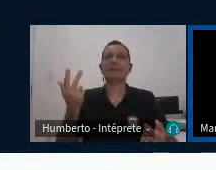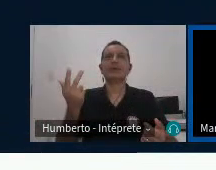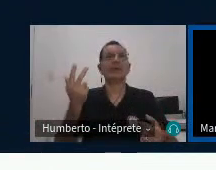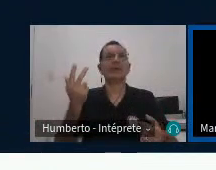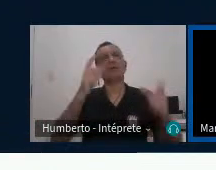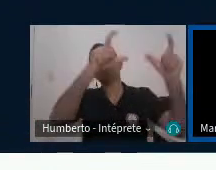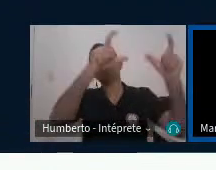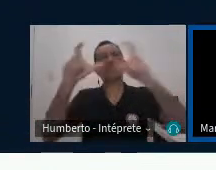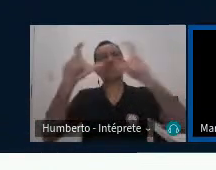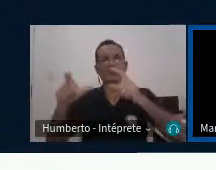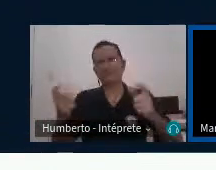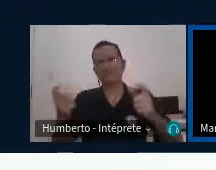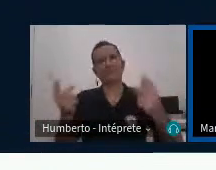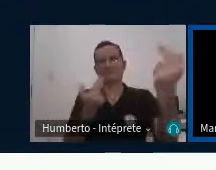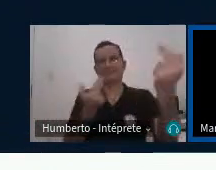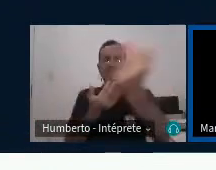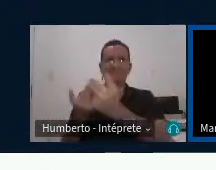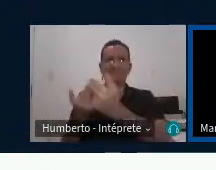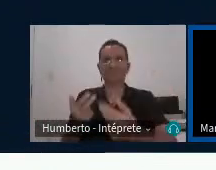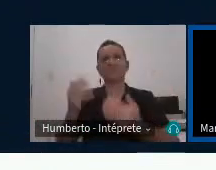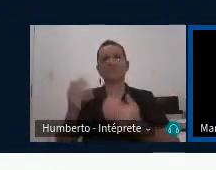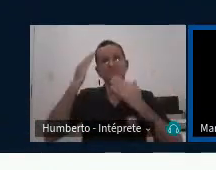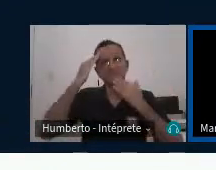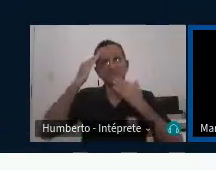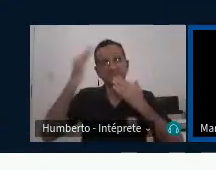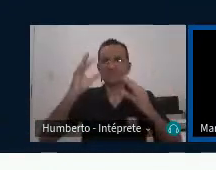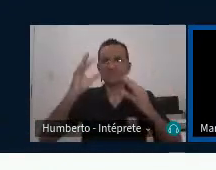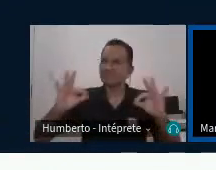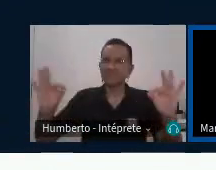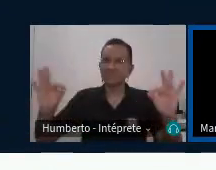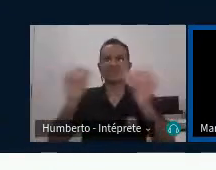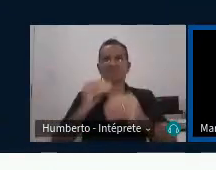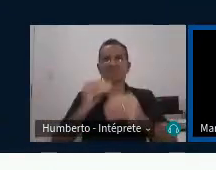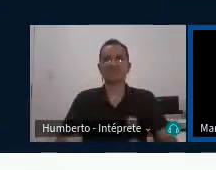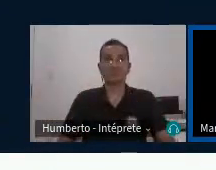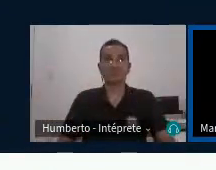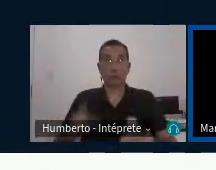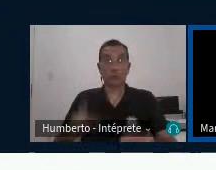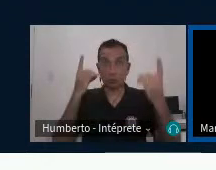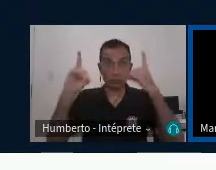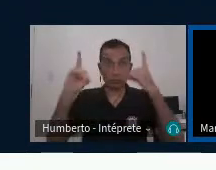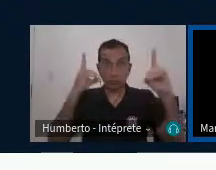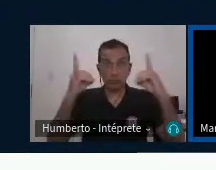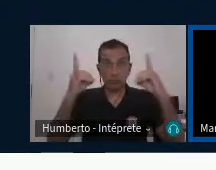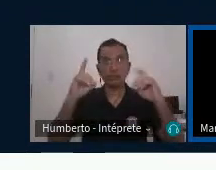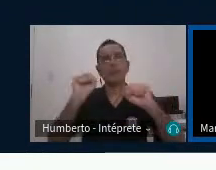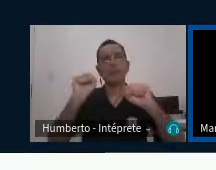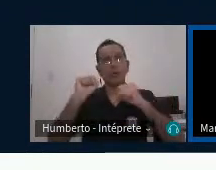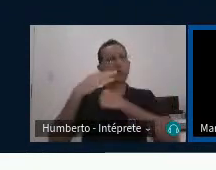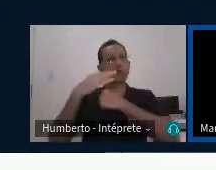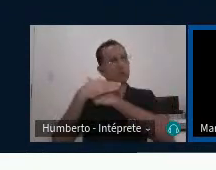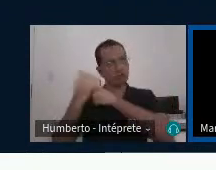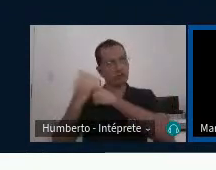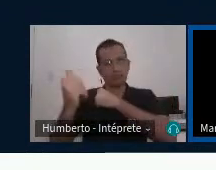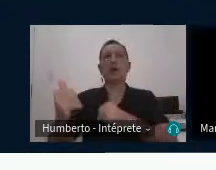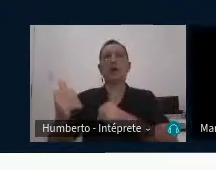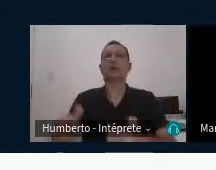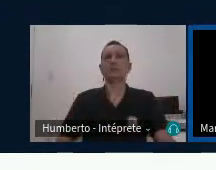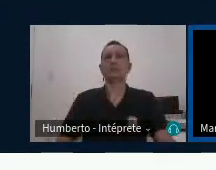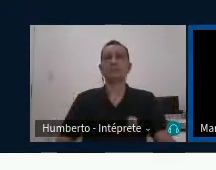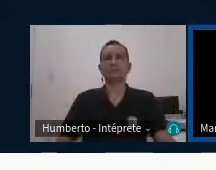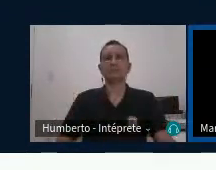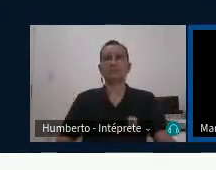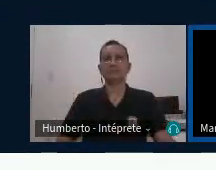Então, muito obrigado a todos, tá? Qualquer dúvida, falem com a gente, de verdade. Falem com a gente está aqui para isso.